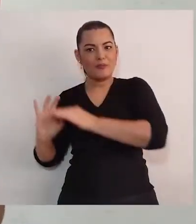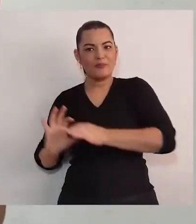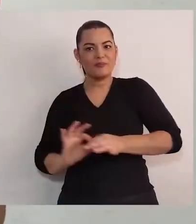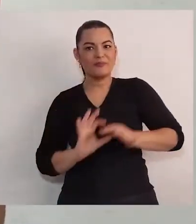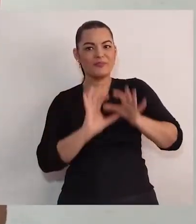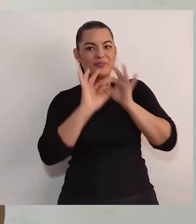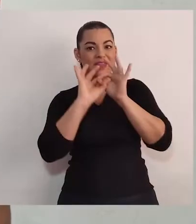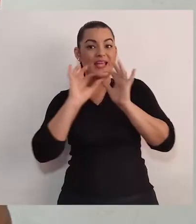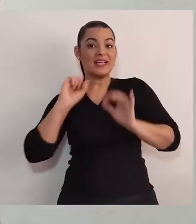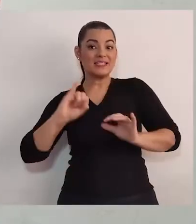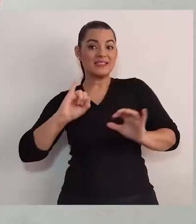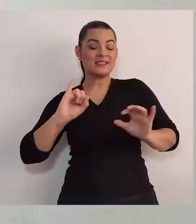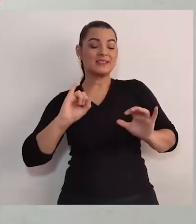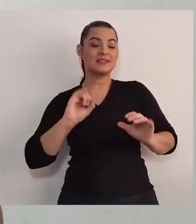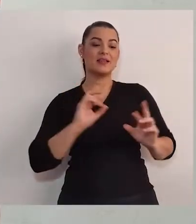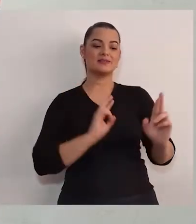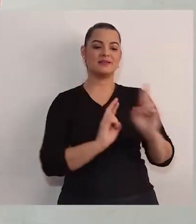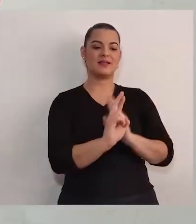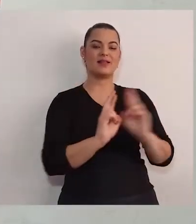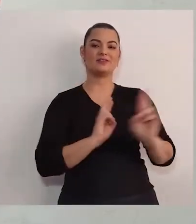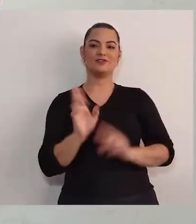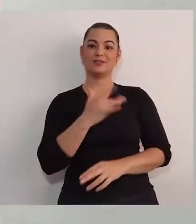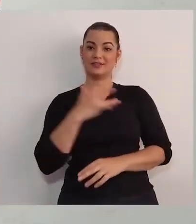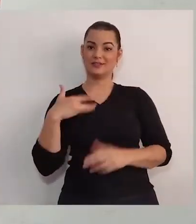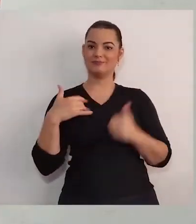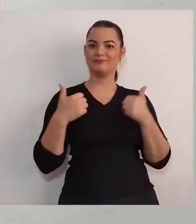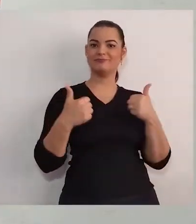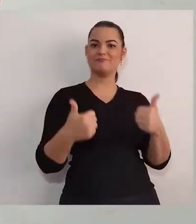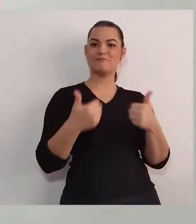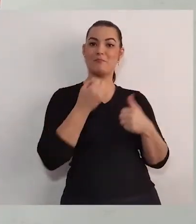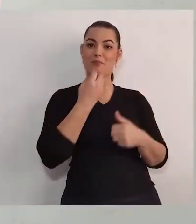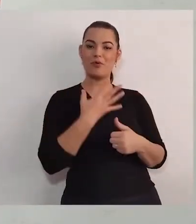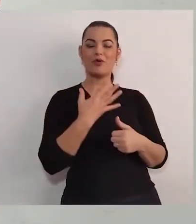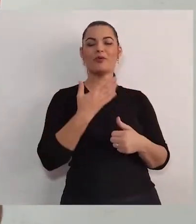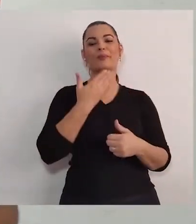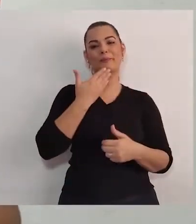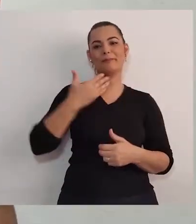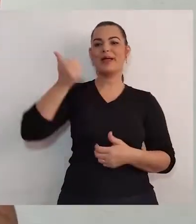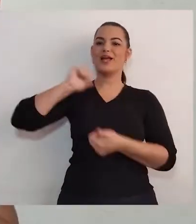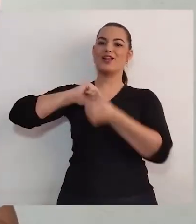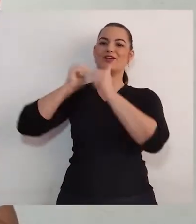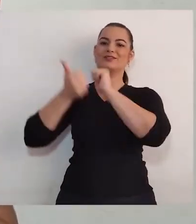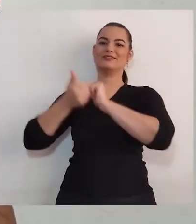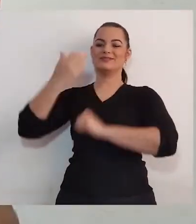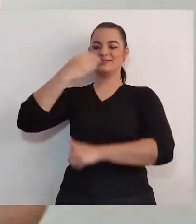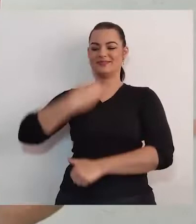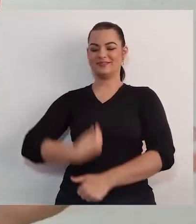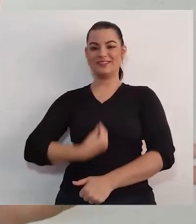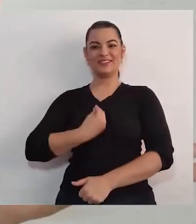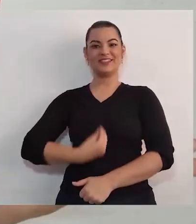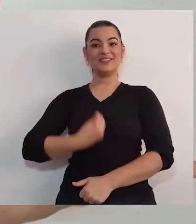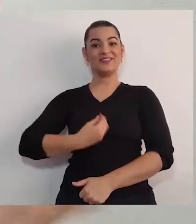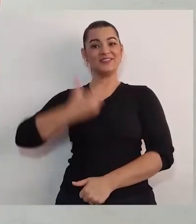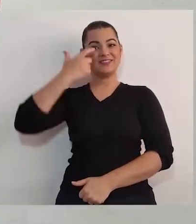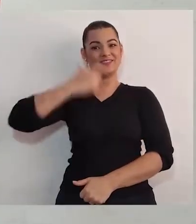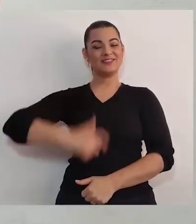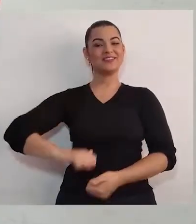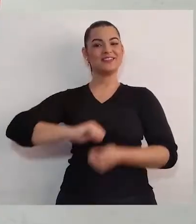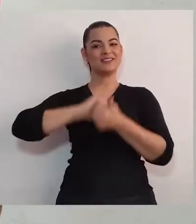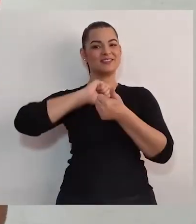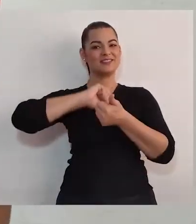saudáveis elas forem, mais adequadas para a nossa qualidade de vida, de maneira individual, mas